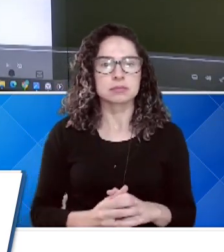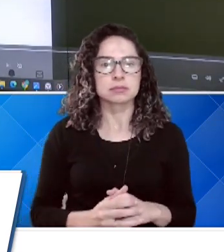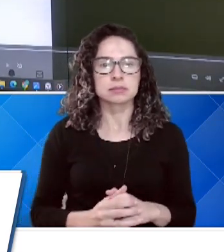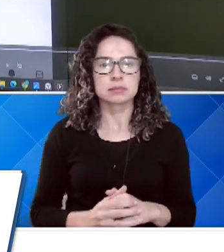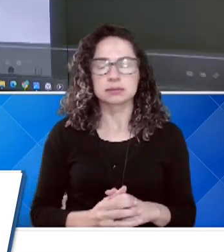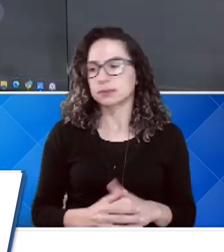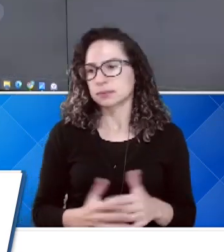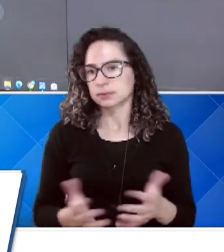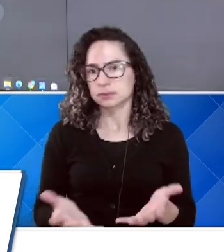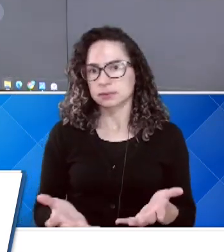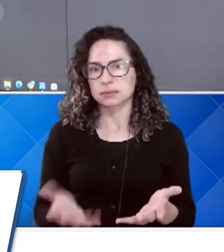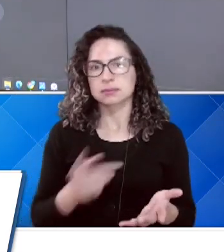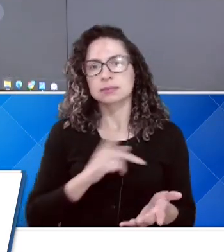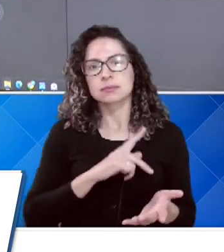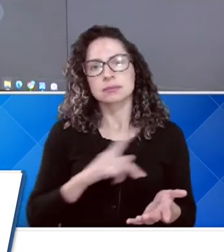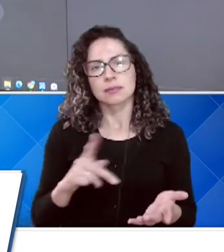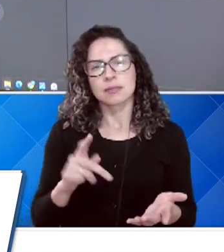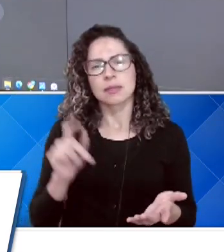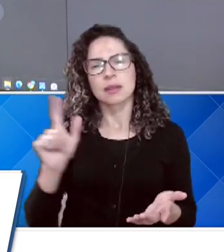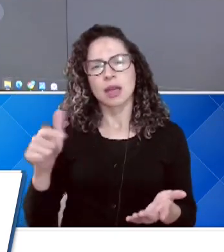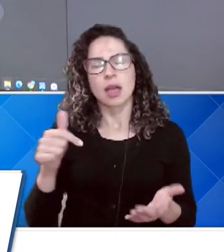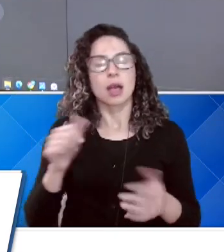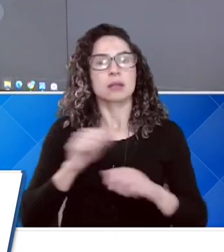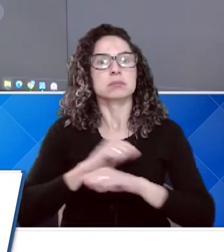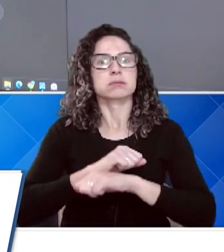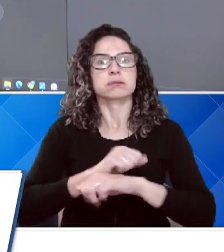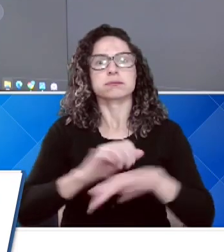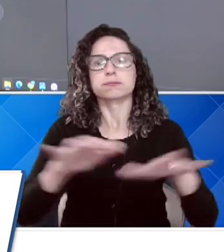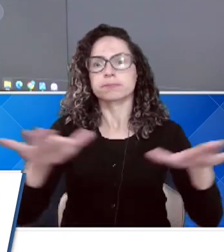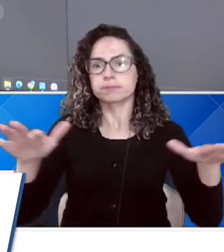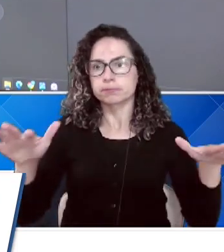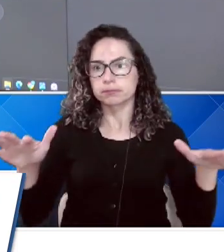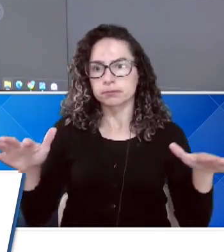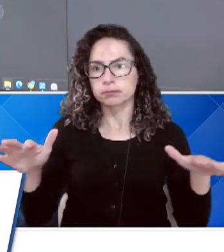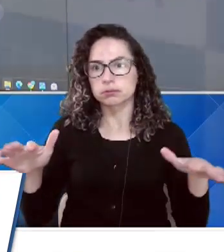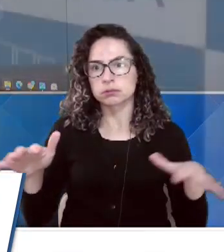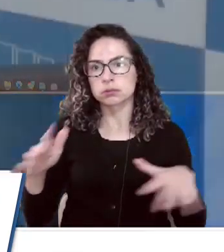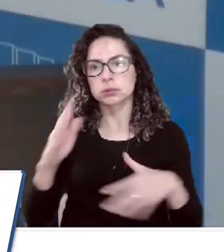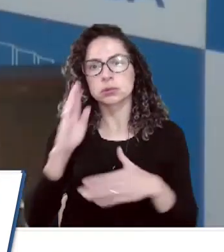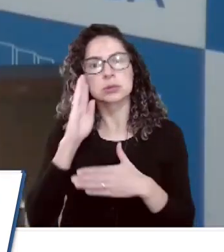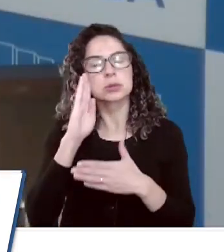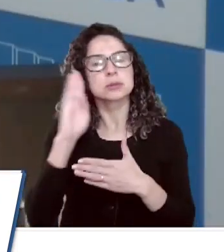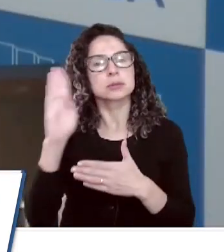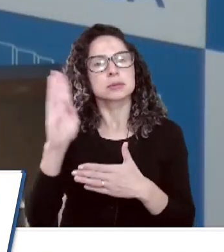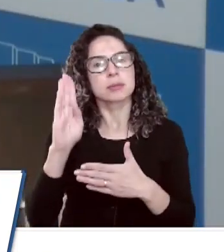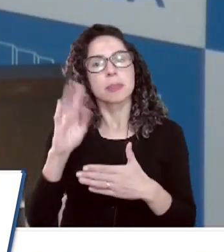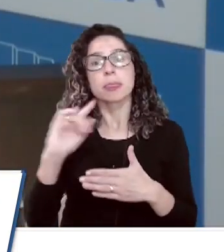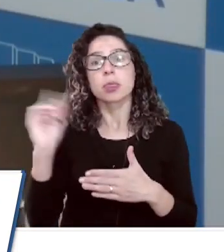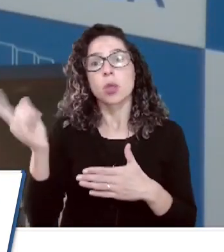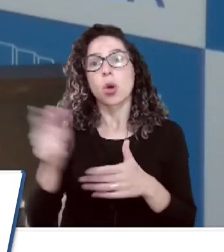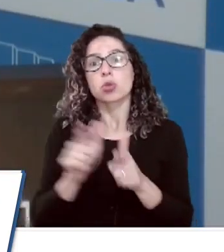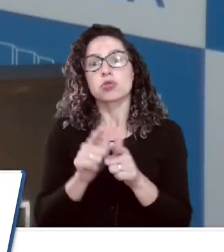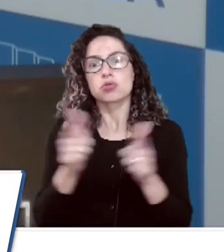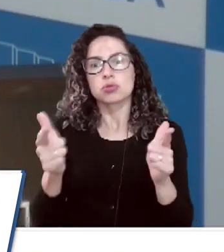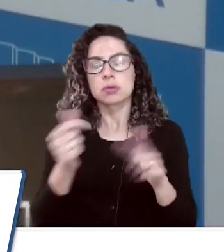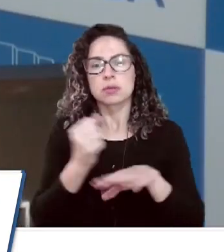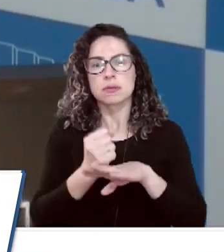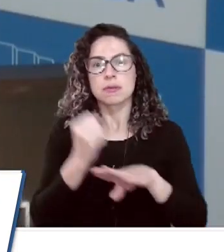Presidente, isso foi uma repercussão muito grande. Os principais, todos os jornais de Franca